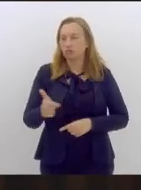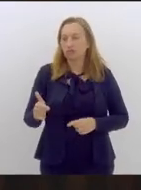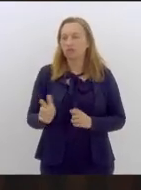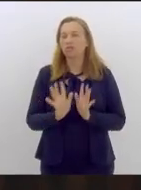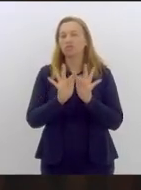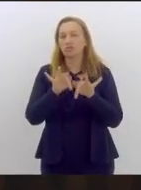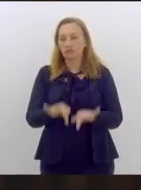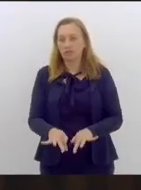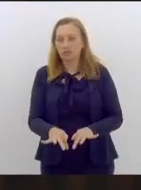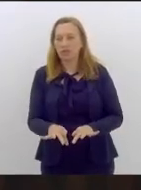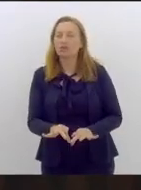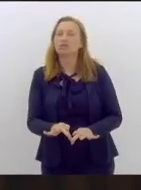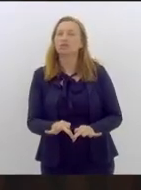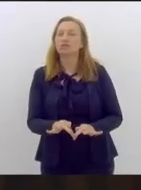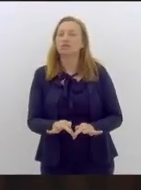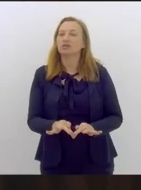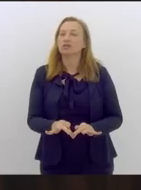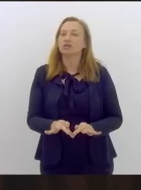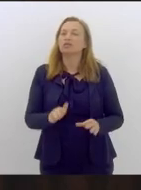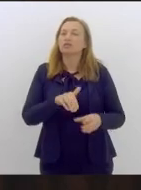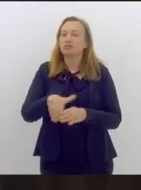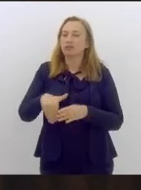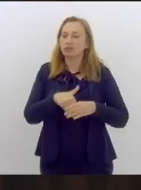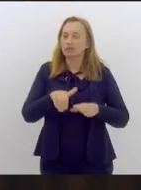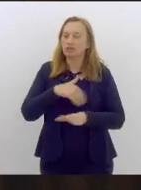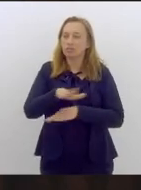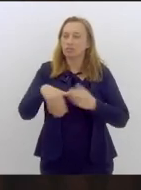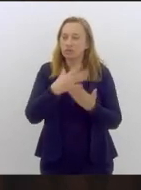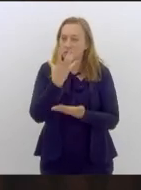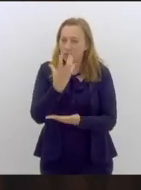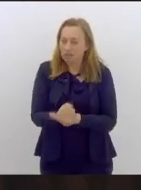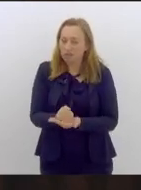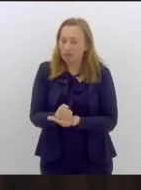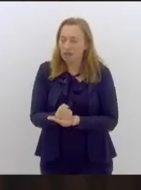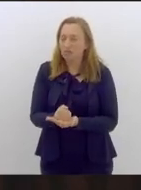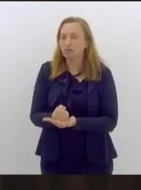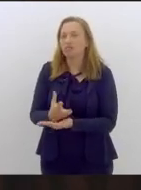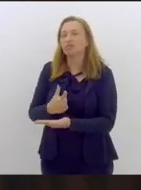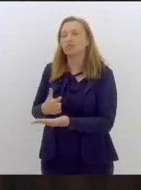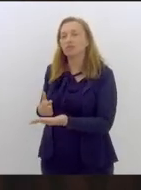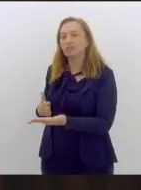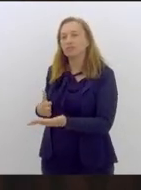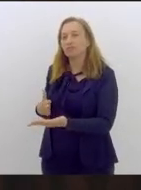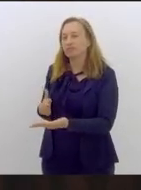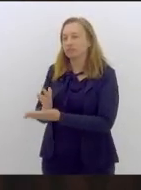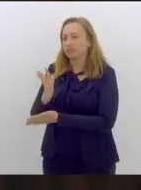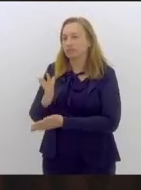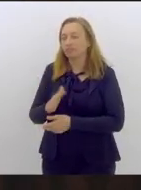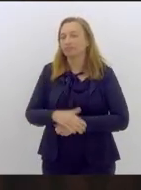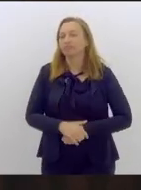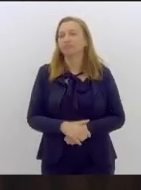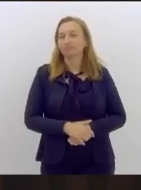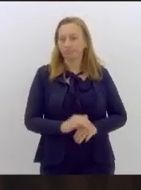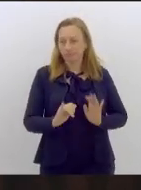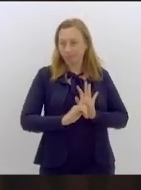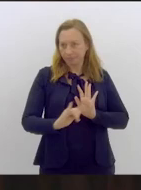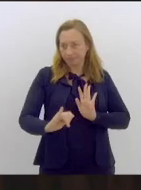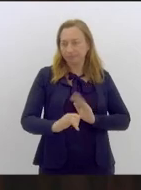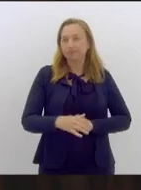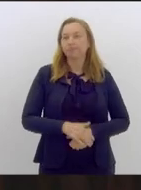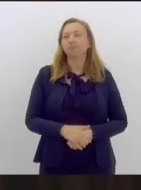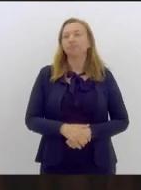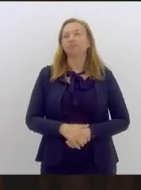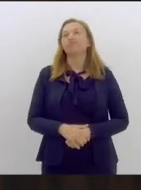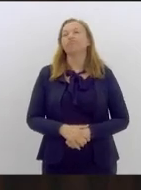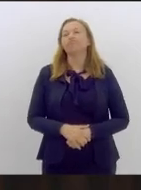não havendo quem queira discutir, em votação. Os senhores que aprovam, permaneçam como estão. Aprovado, vai à